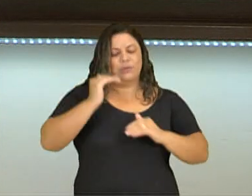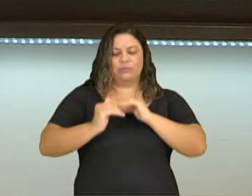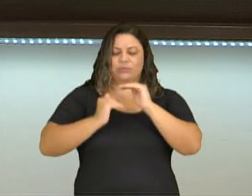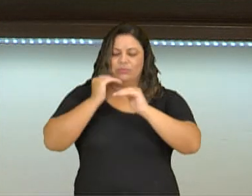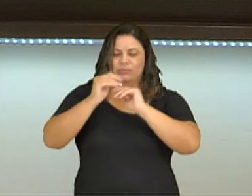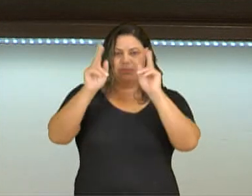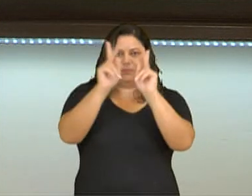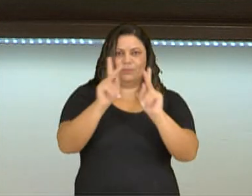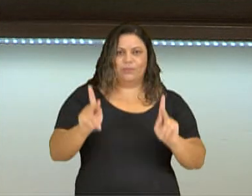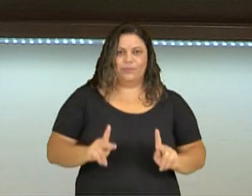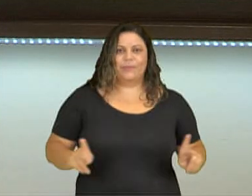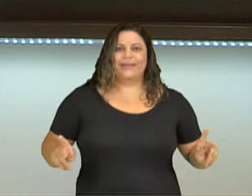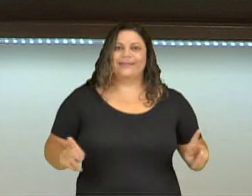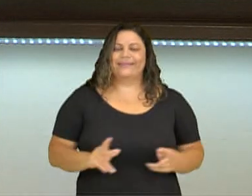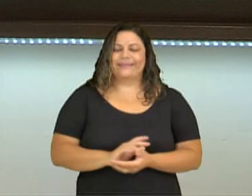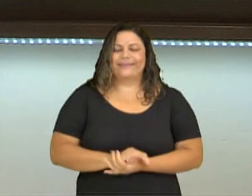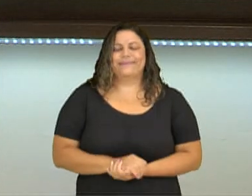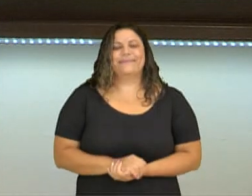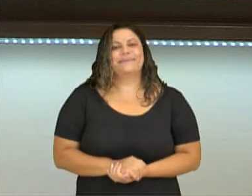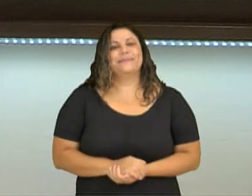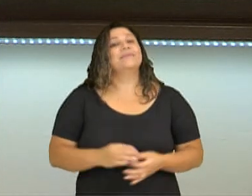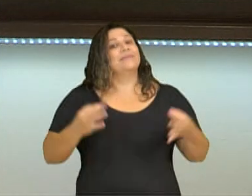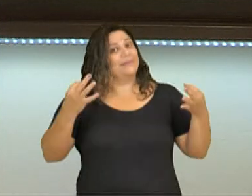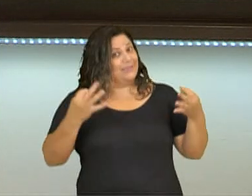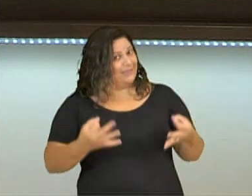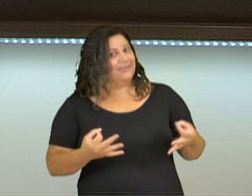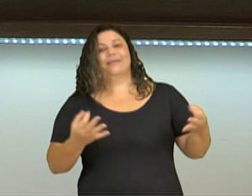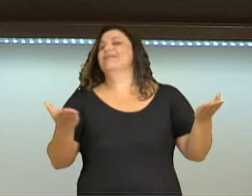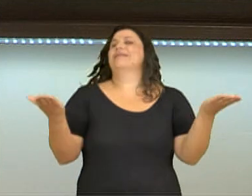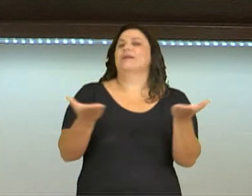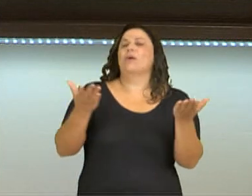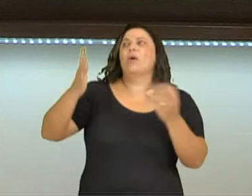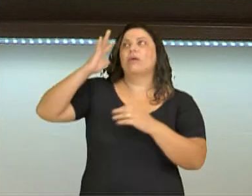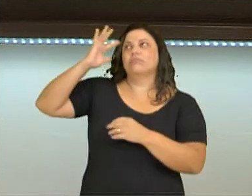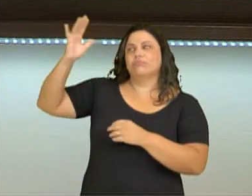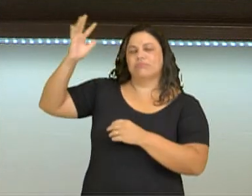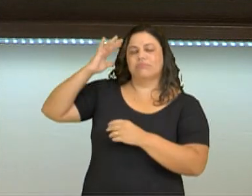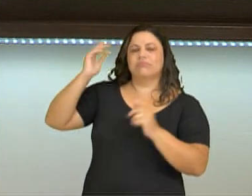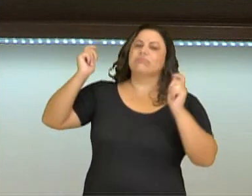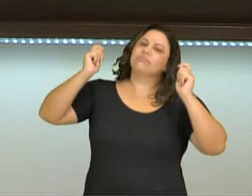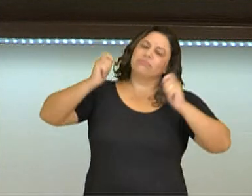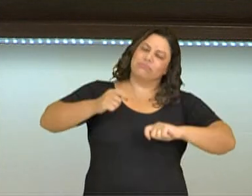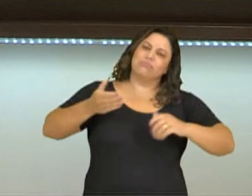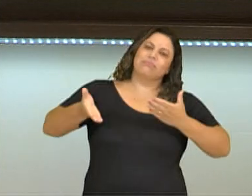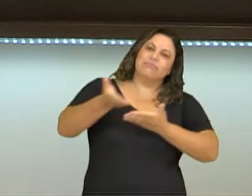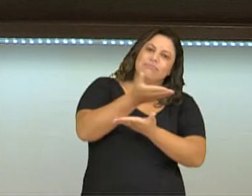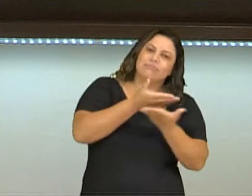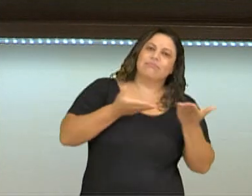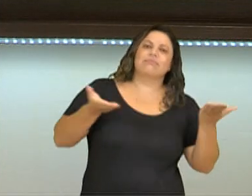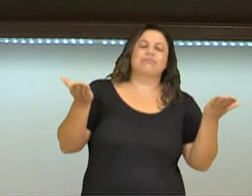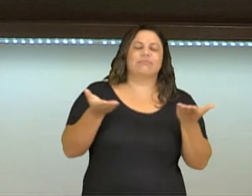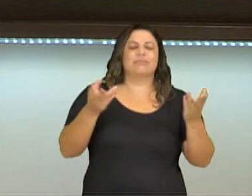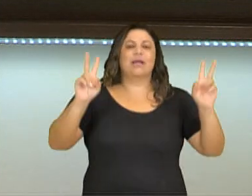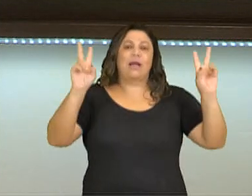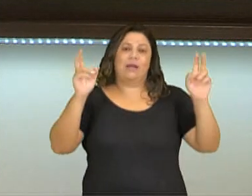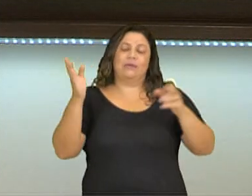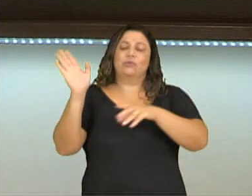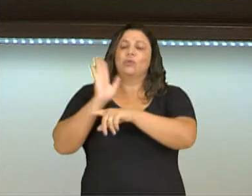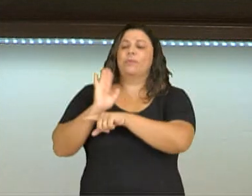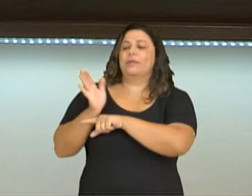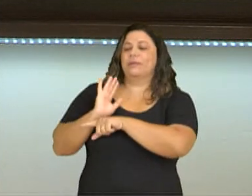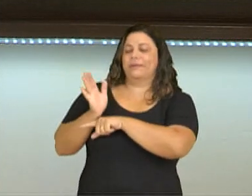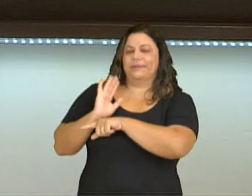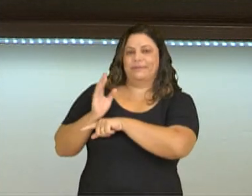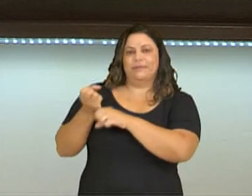de paz, certo? Então, as nossas reflexões versaram sobre isso. Nesse vídeo nós